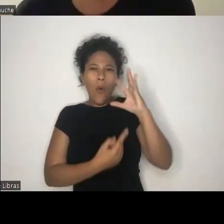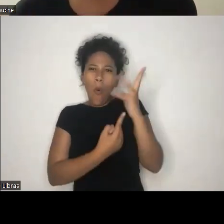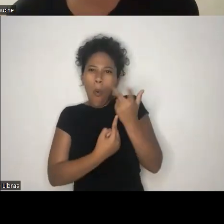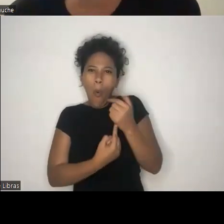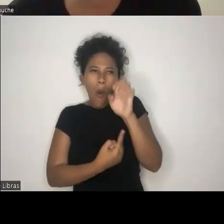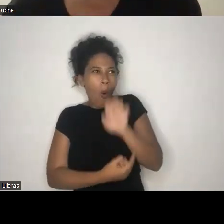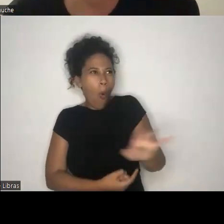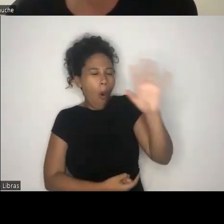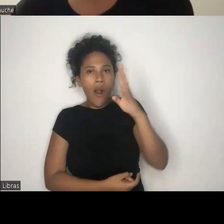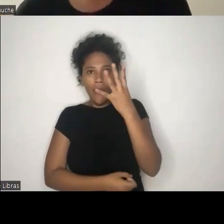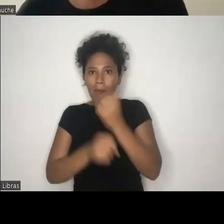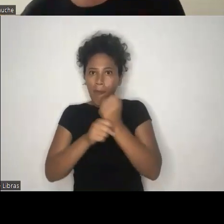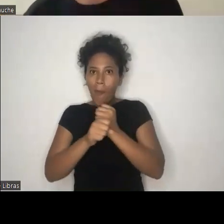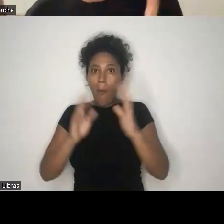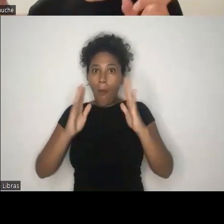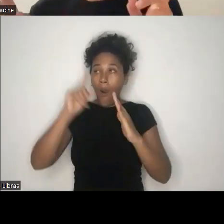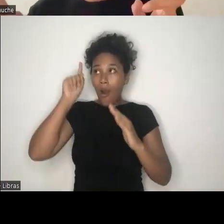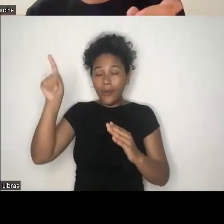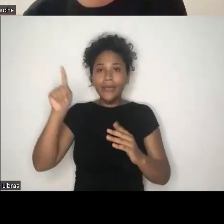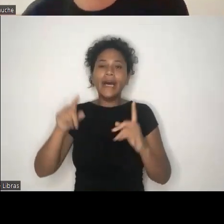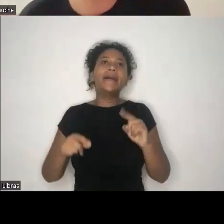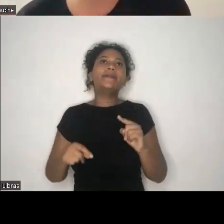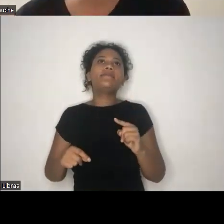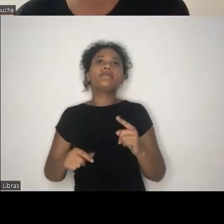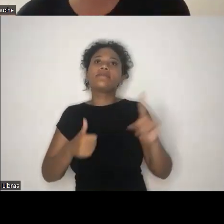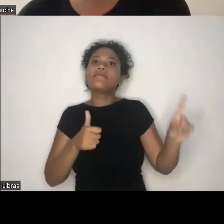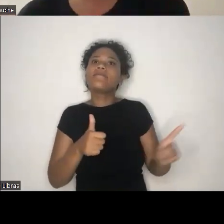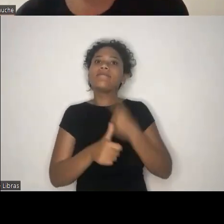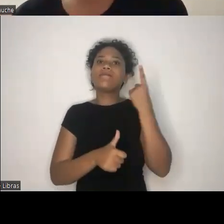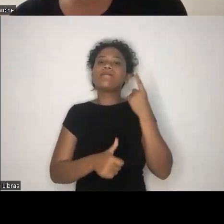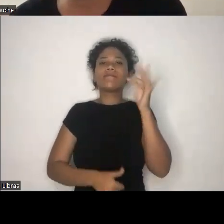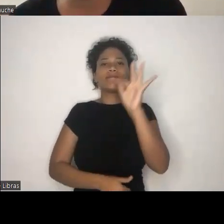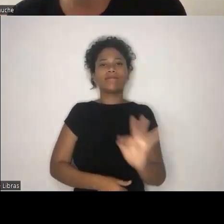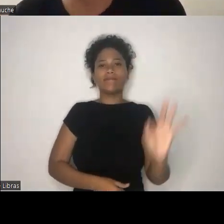quatro anos que eu morei lá que foi digamos assim a minha primeira faculdade